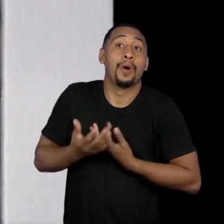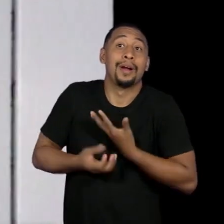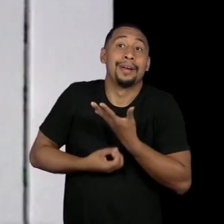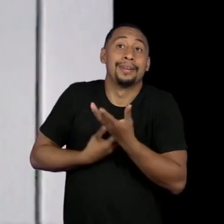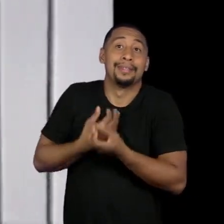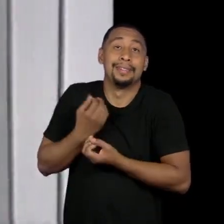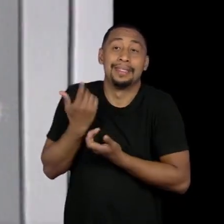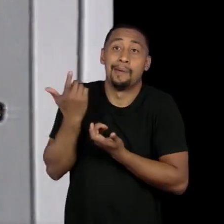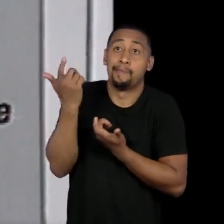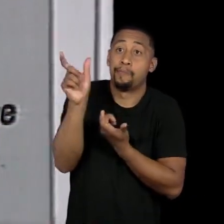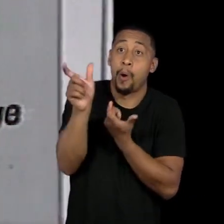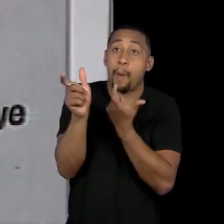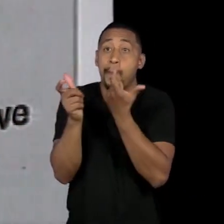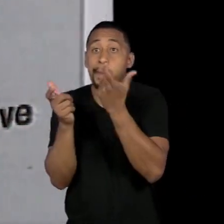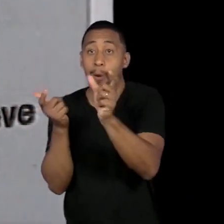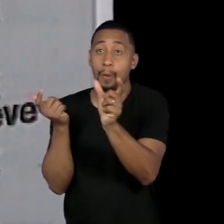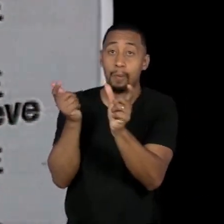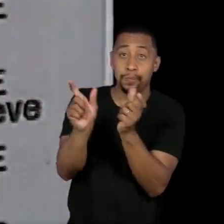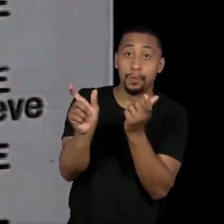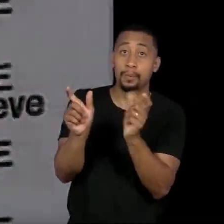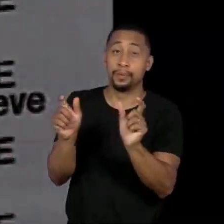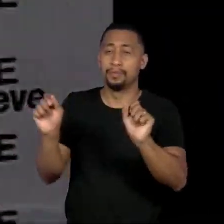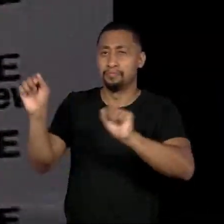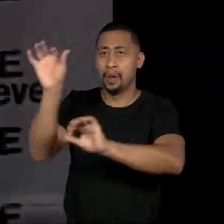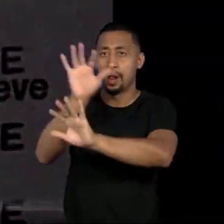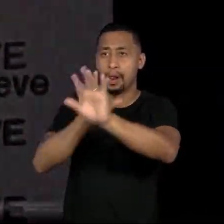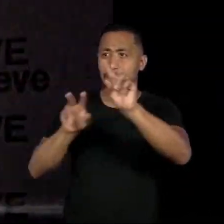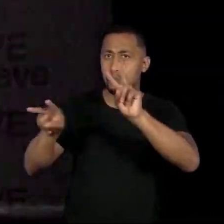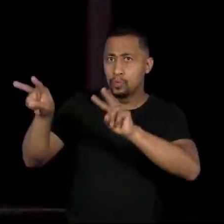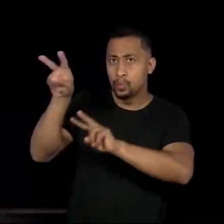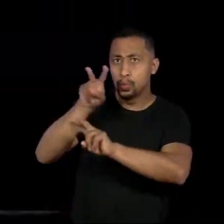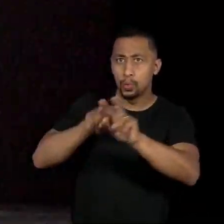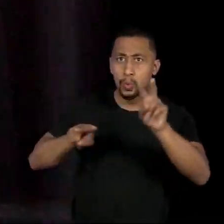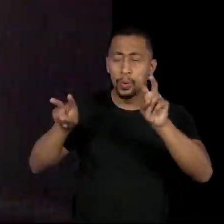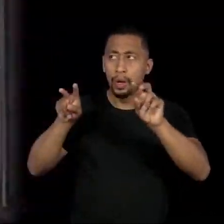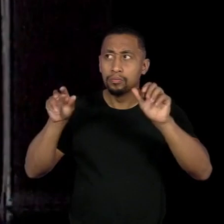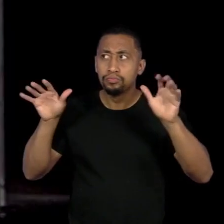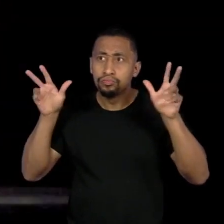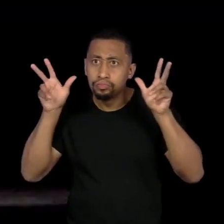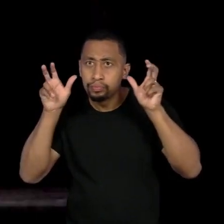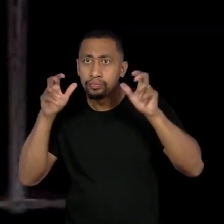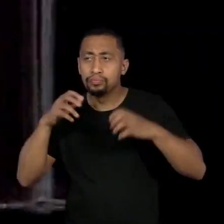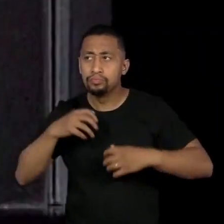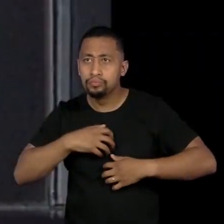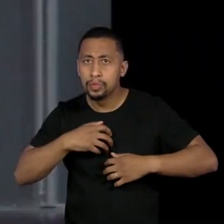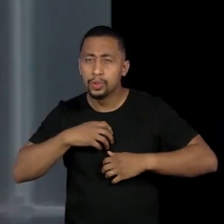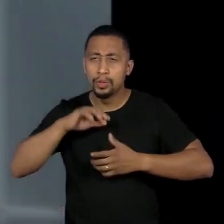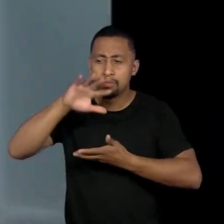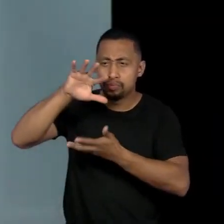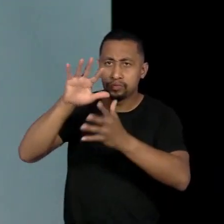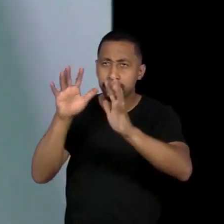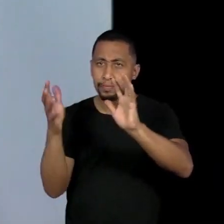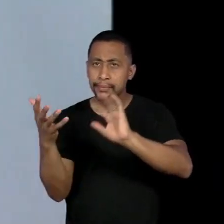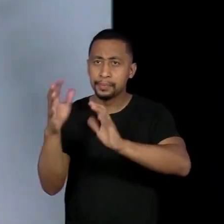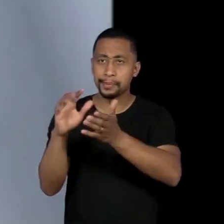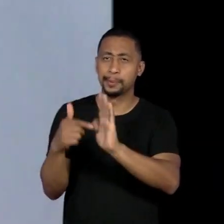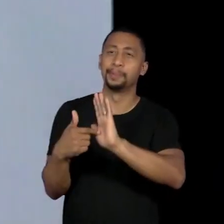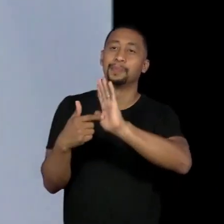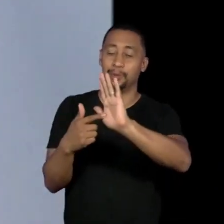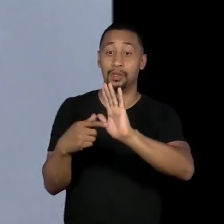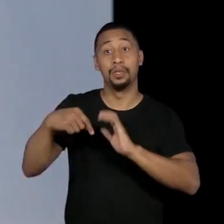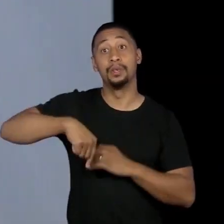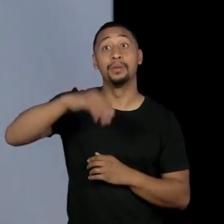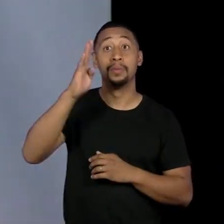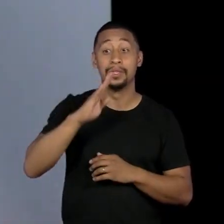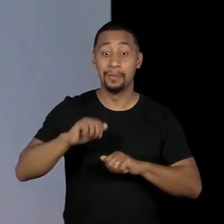a palavra como um objeto visual, numa combinação de som, sentido e forma. No Brasil, o